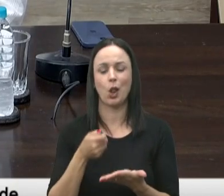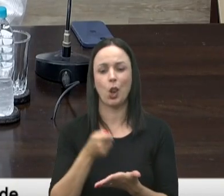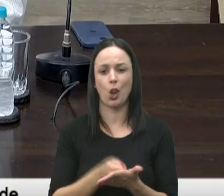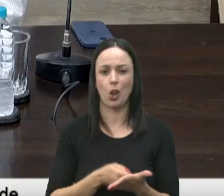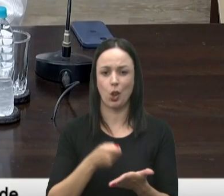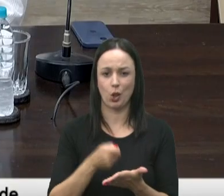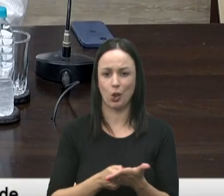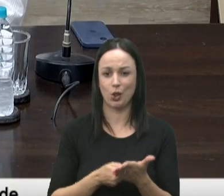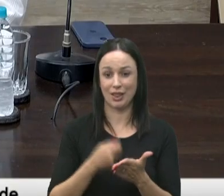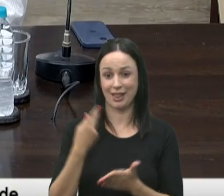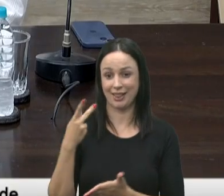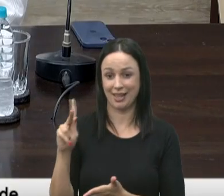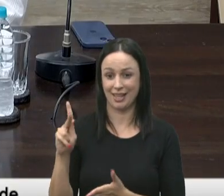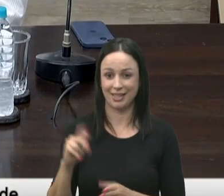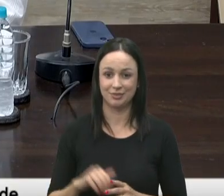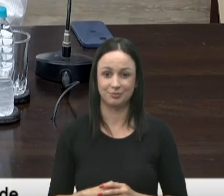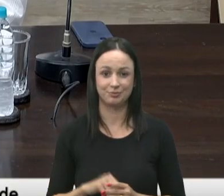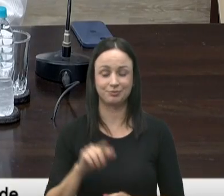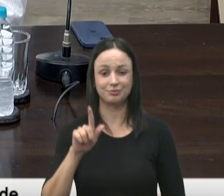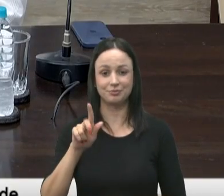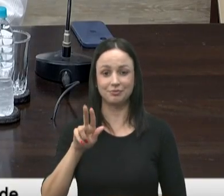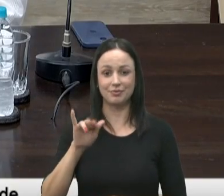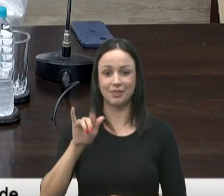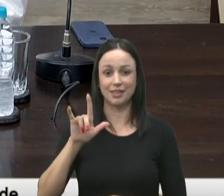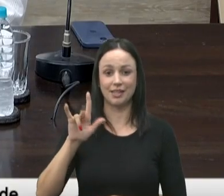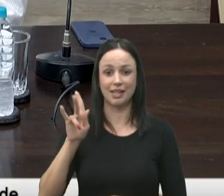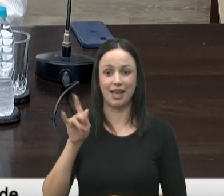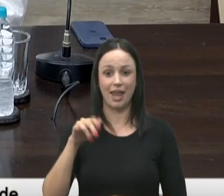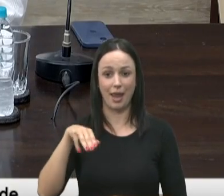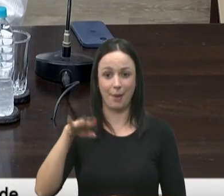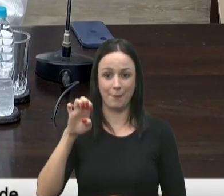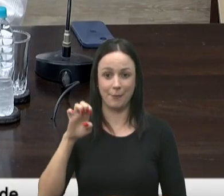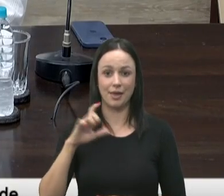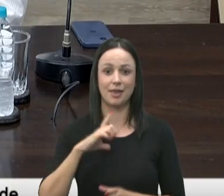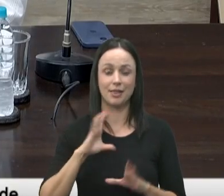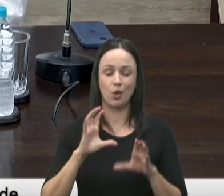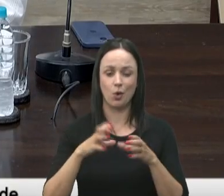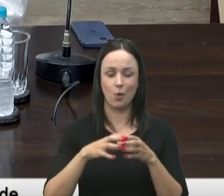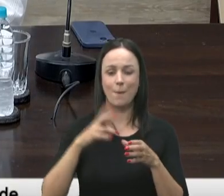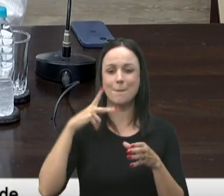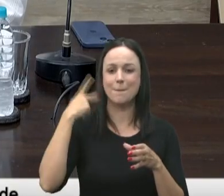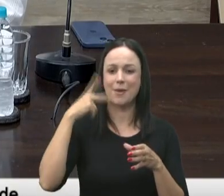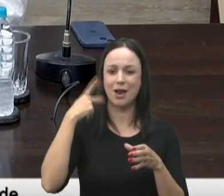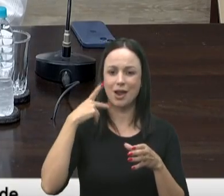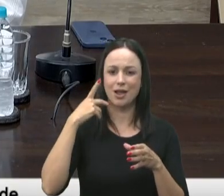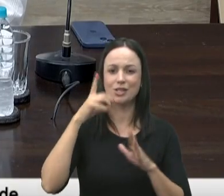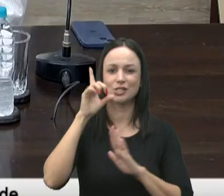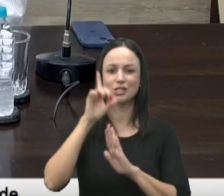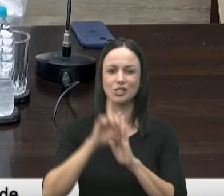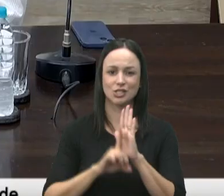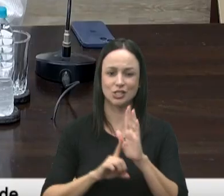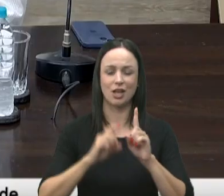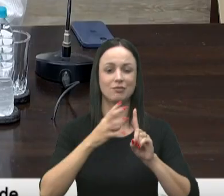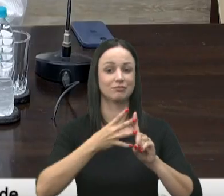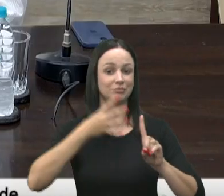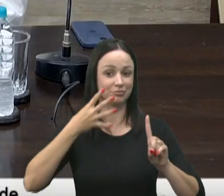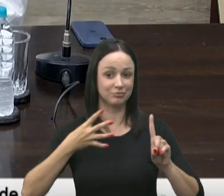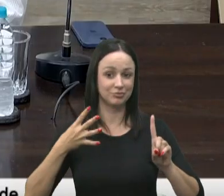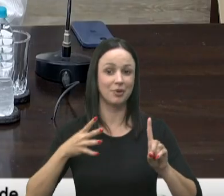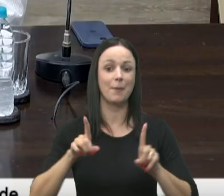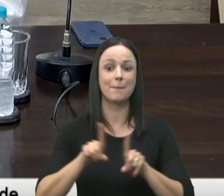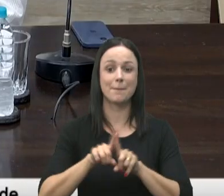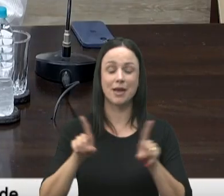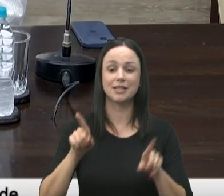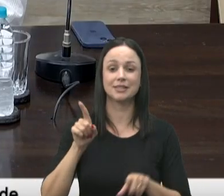dele. Porque o Guilherme está à frente de uma frente parlamentar dos direitos LGBTQIAPN+, mas ele